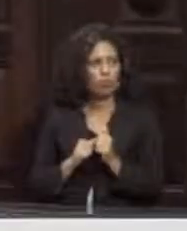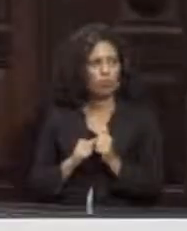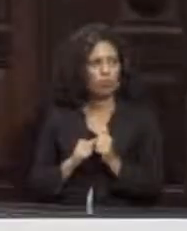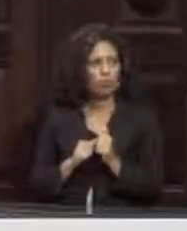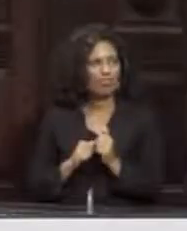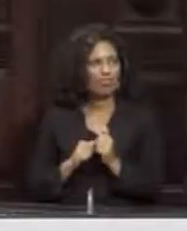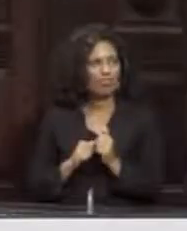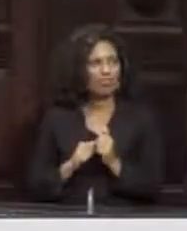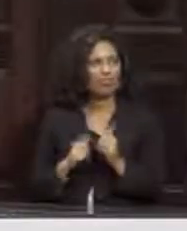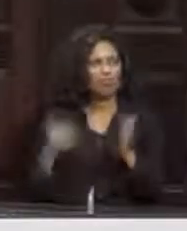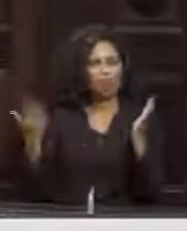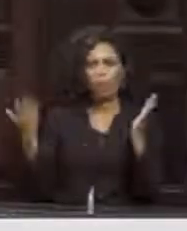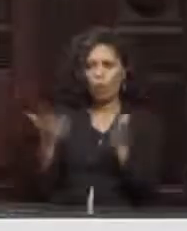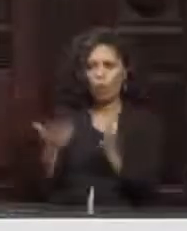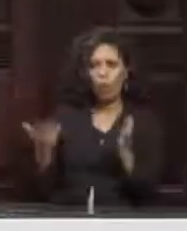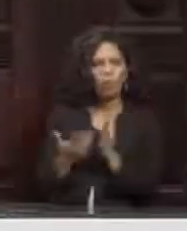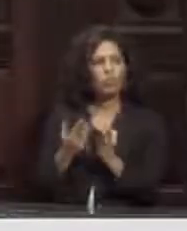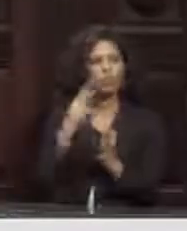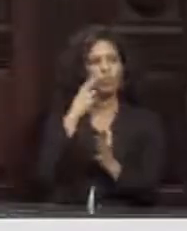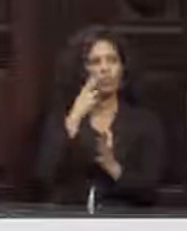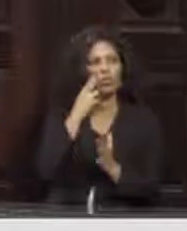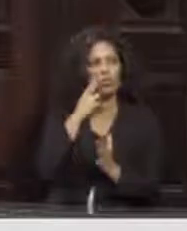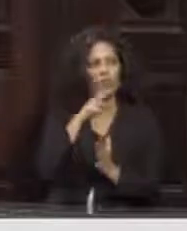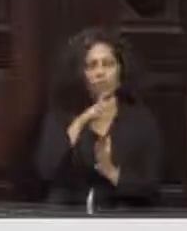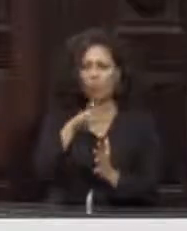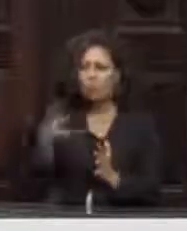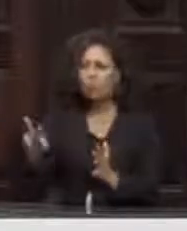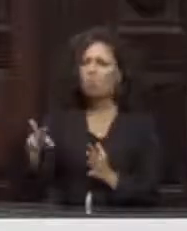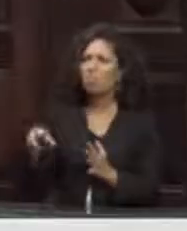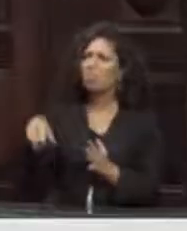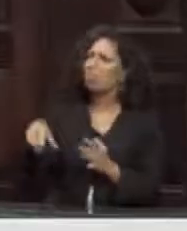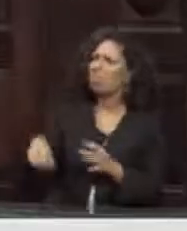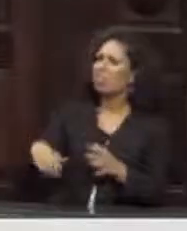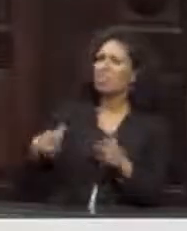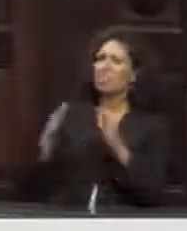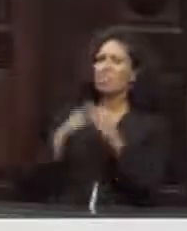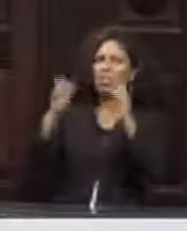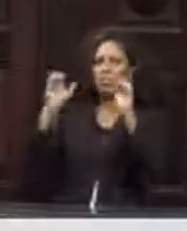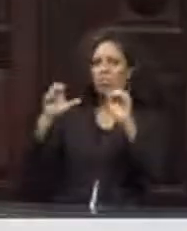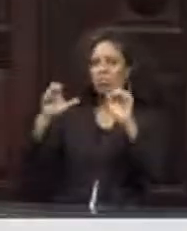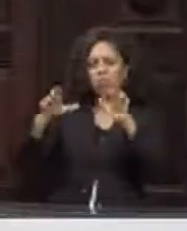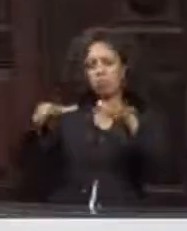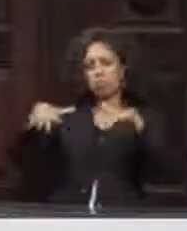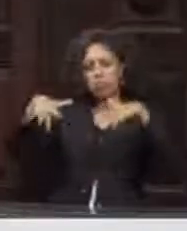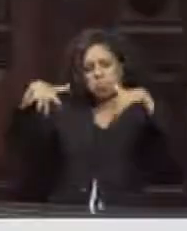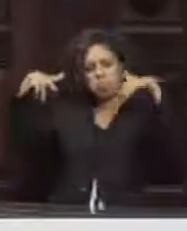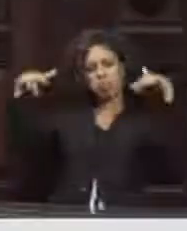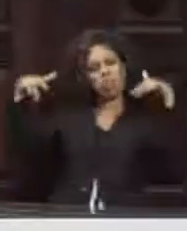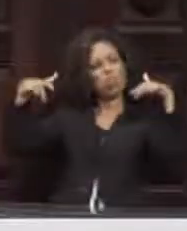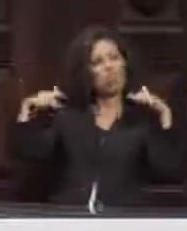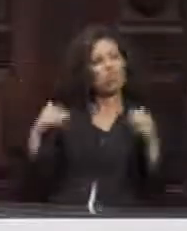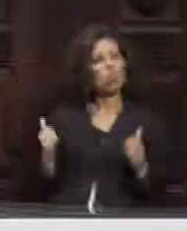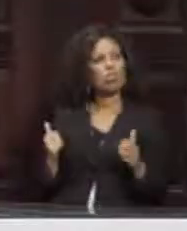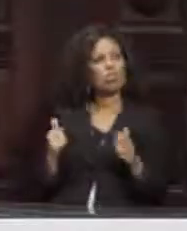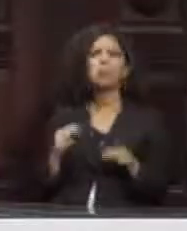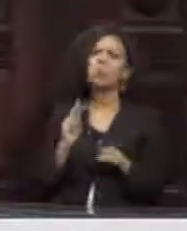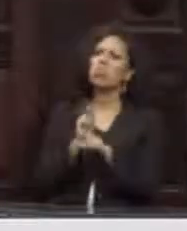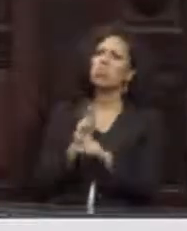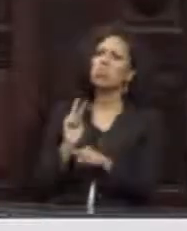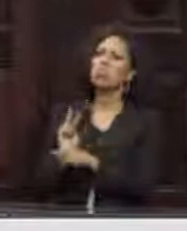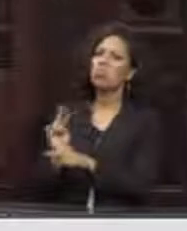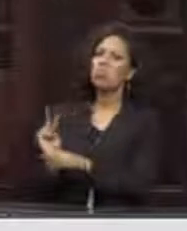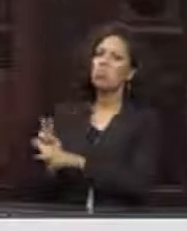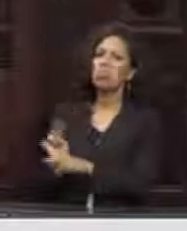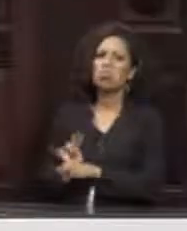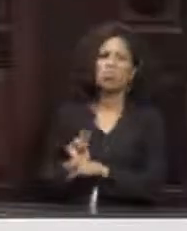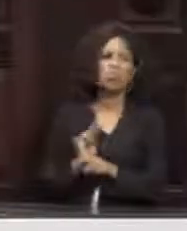Caiu tudo. A disciplina do plenário. E eu tenho certeza absoluta que essa disciplina